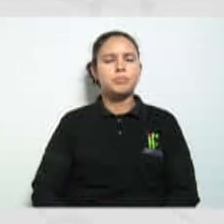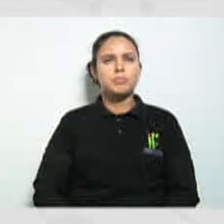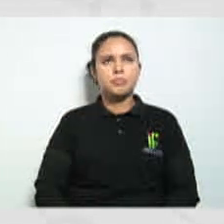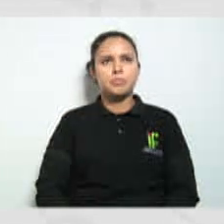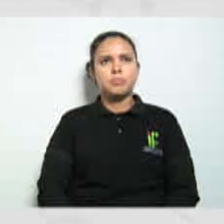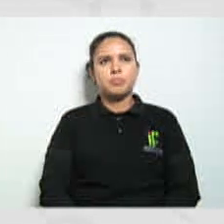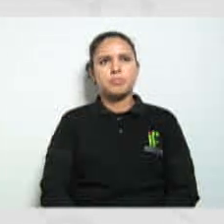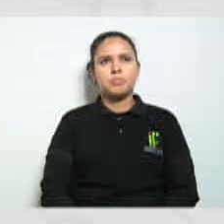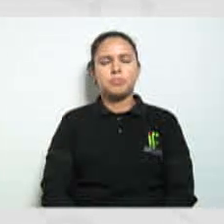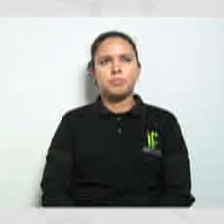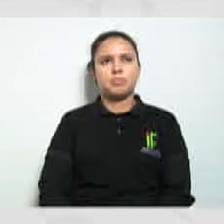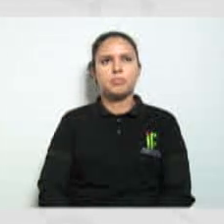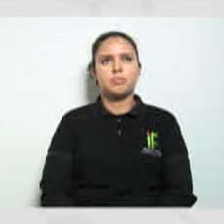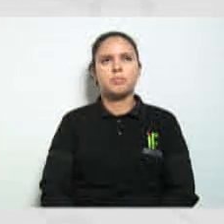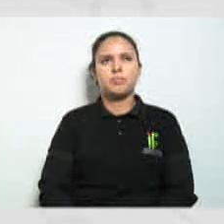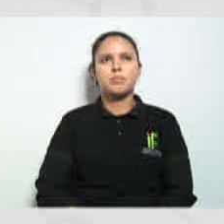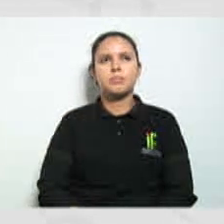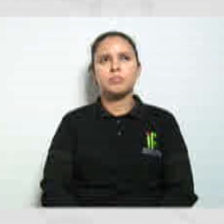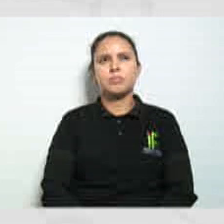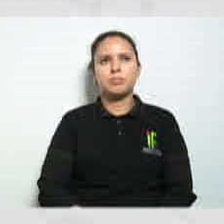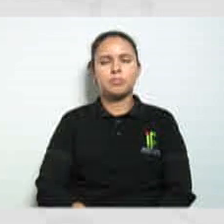É um lançamento de um